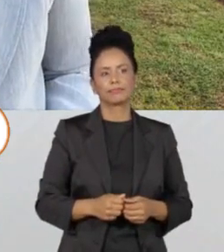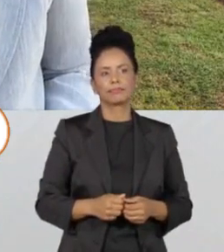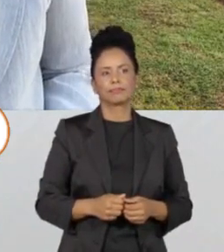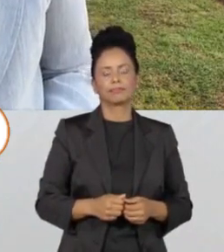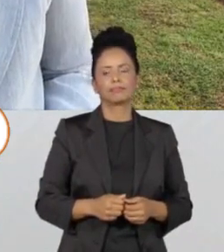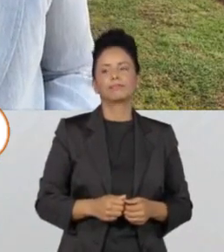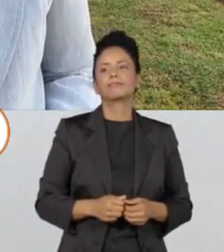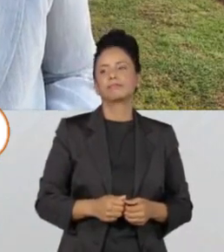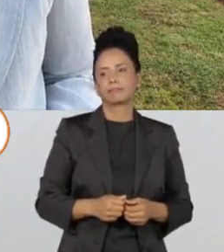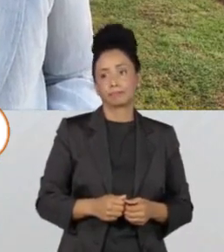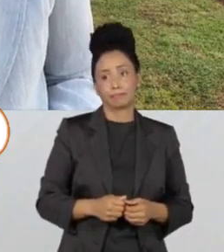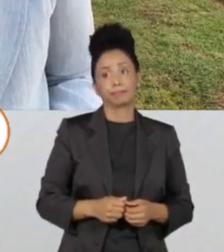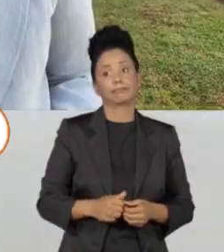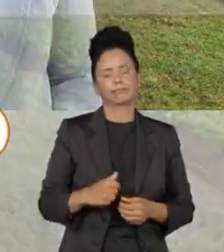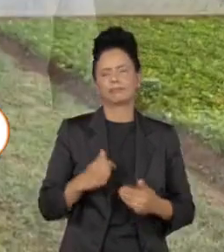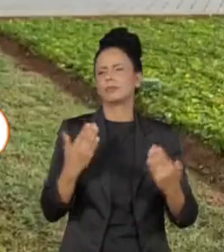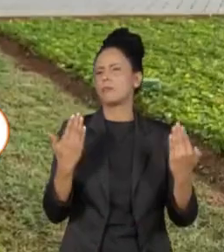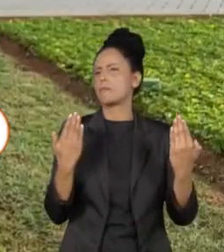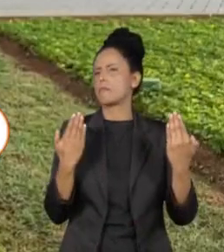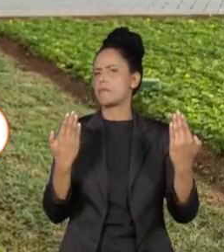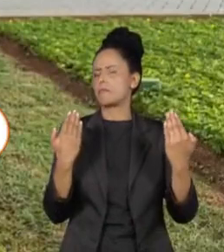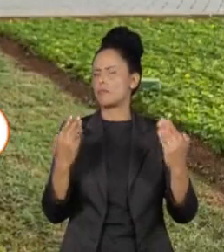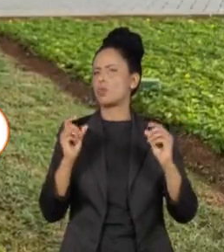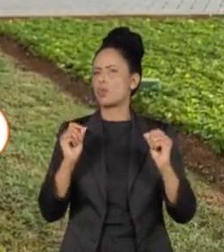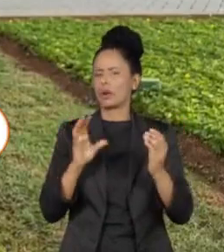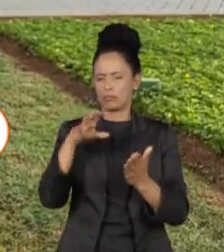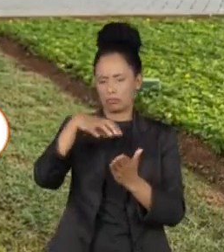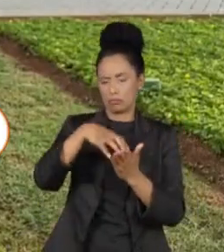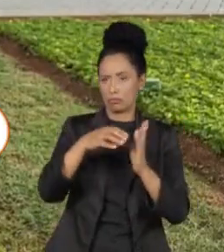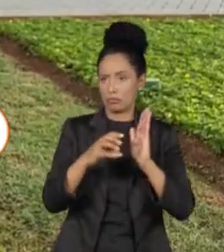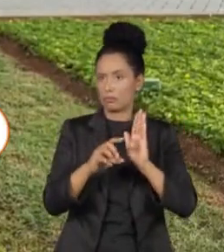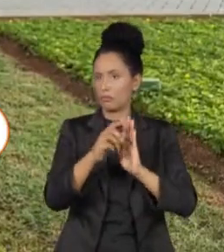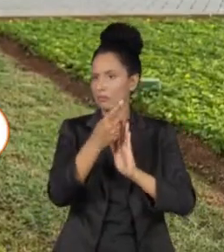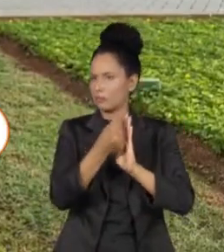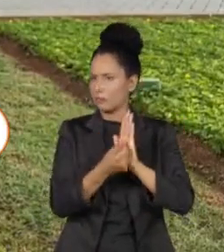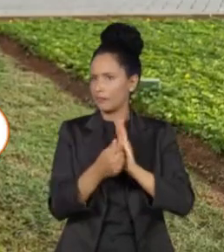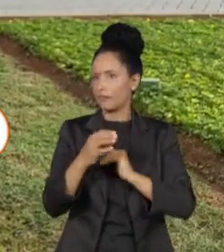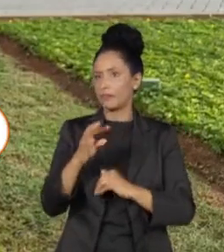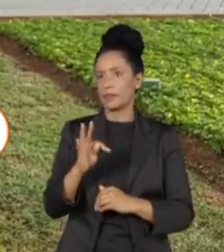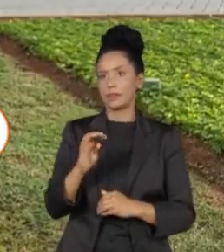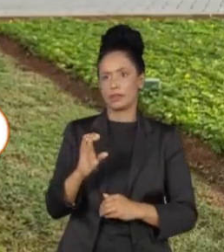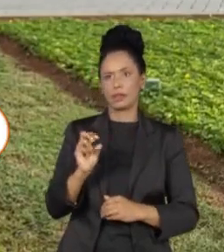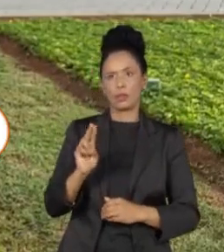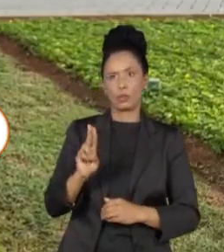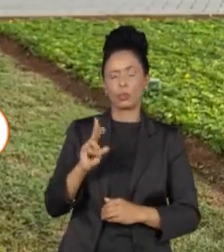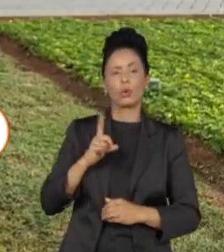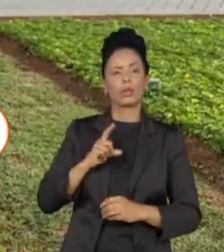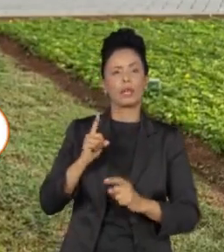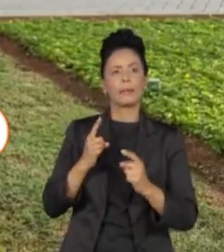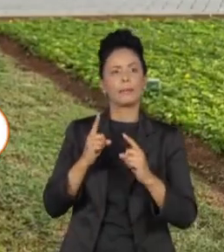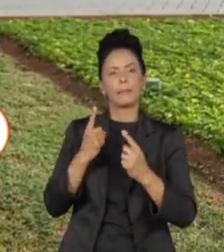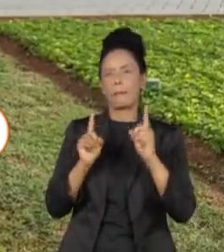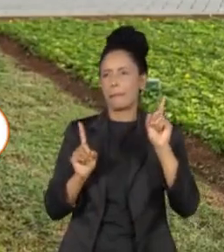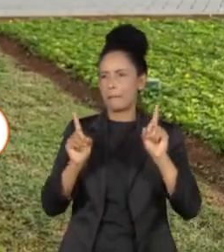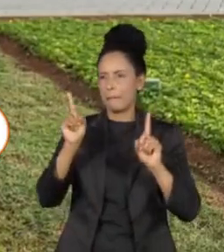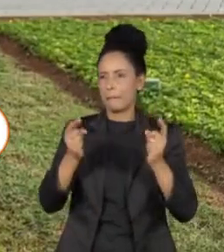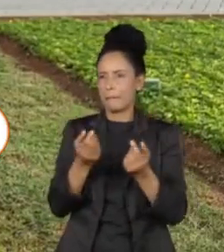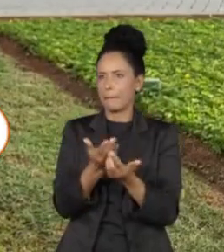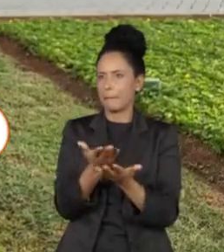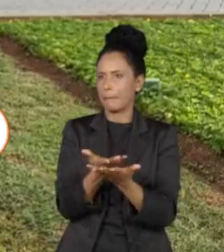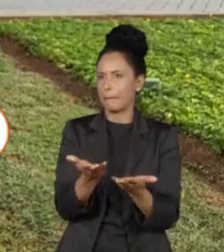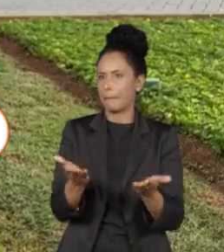A suspeita do Tribunal de Contas da União é de fraudes em licitações de contratos firmados